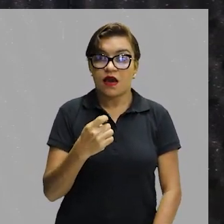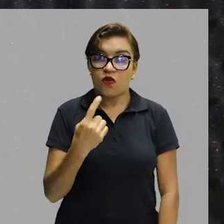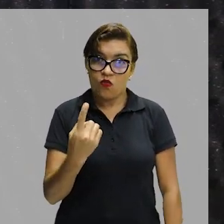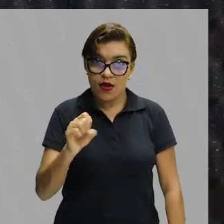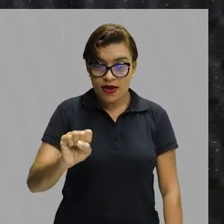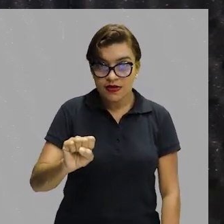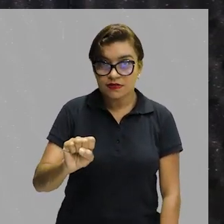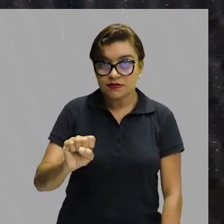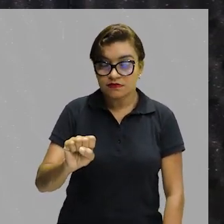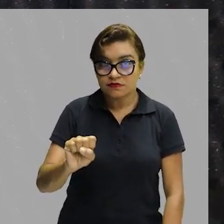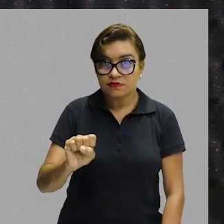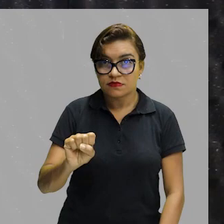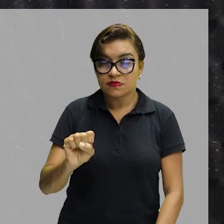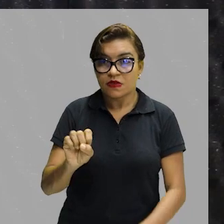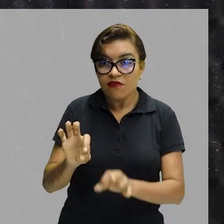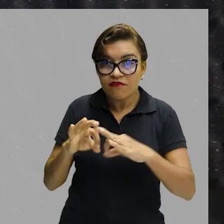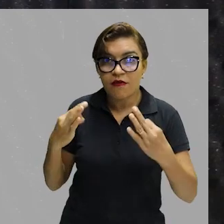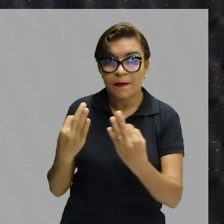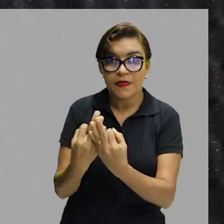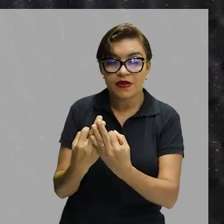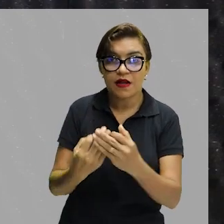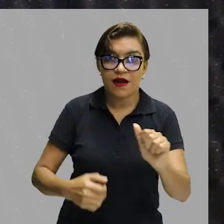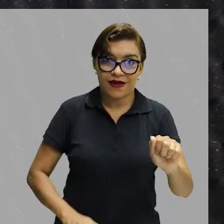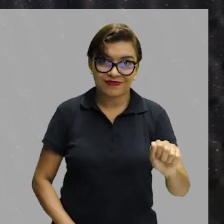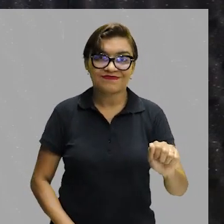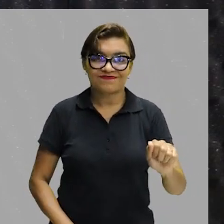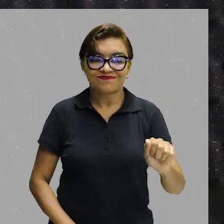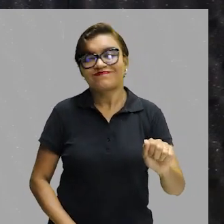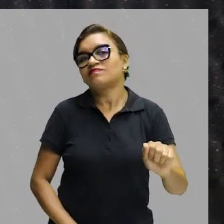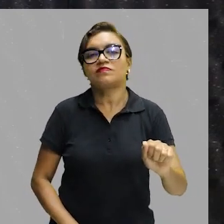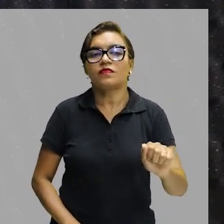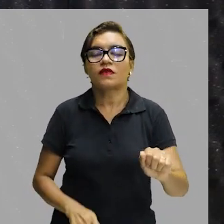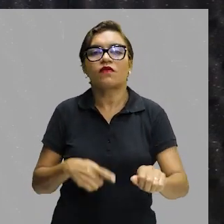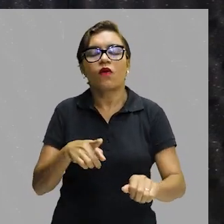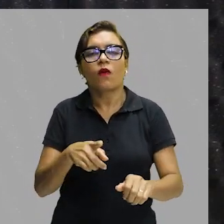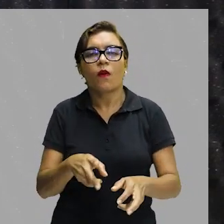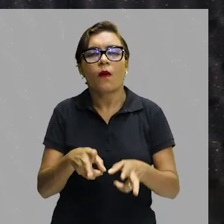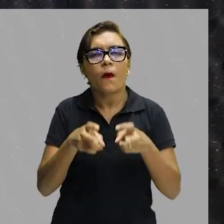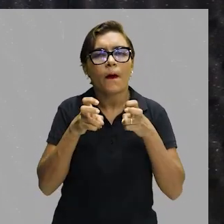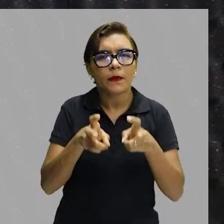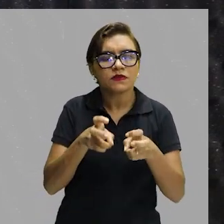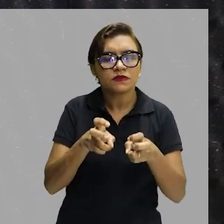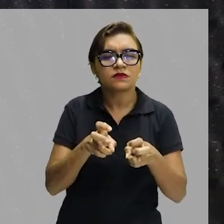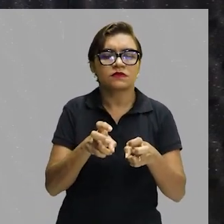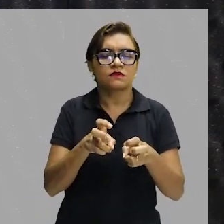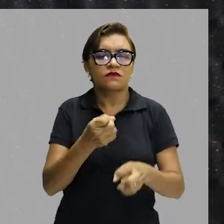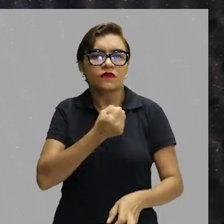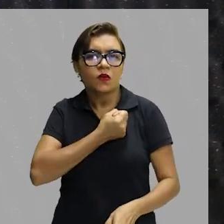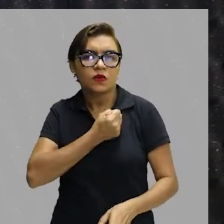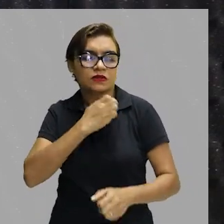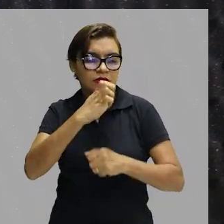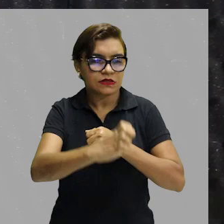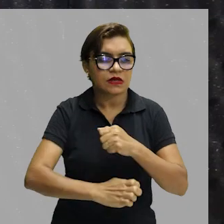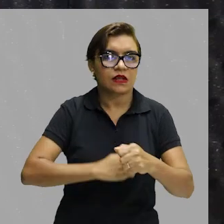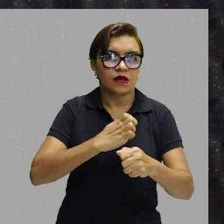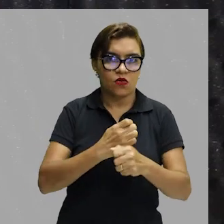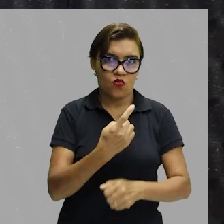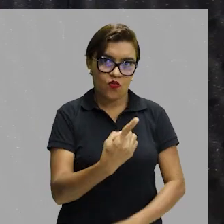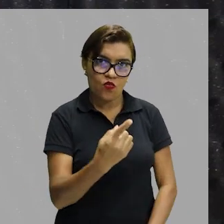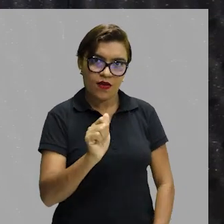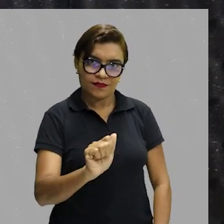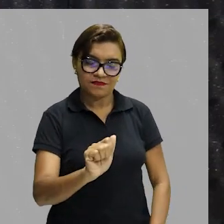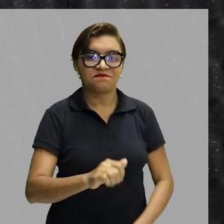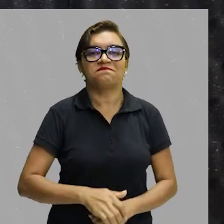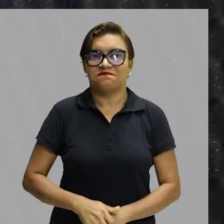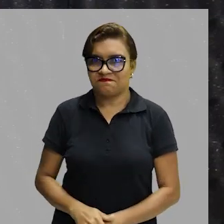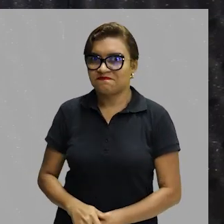qual família A? É só observar a quantidade de elétrons. Um elétron, então ele vai pertencer à família 1A.